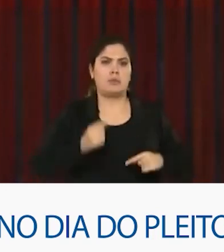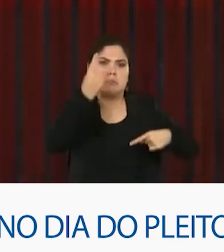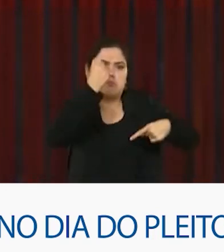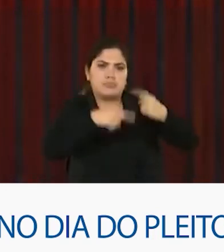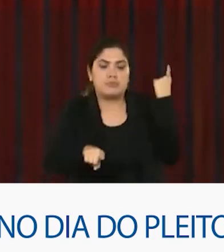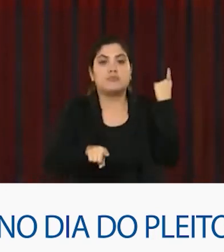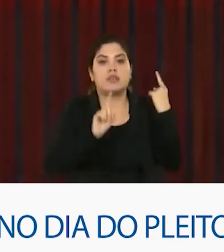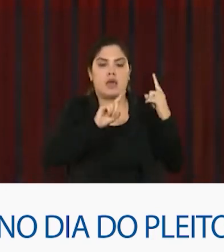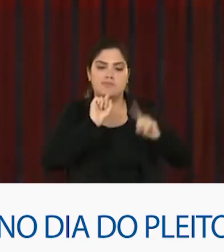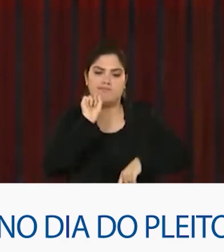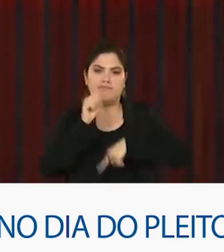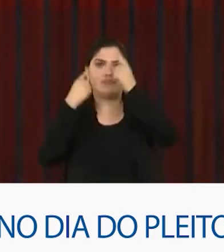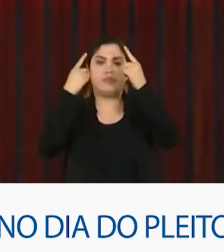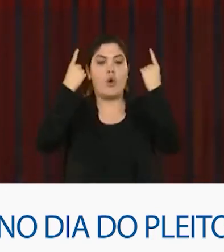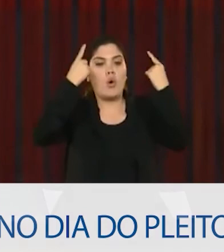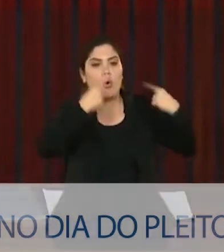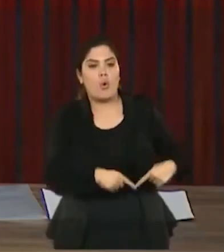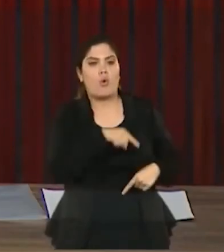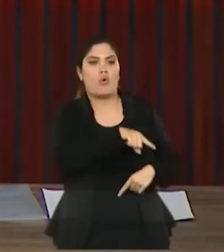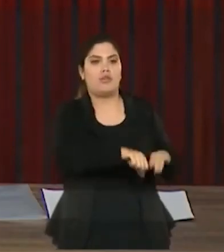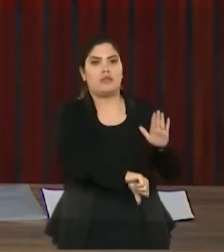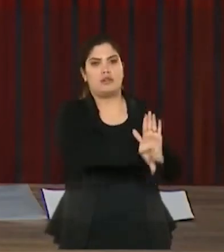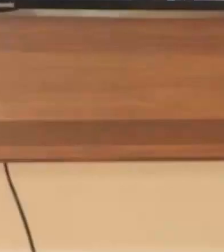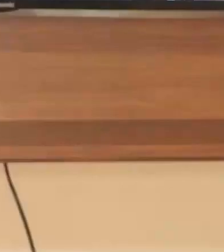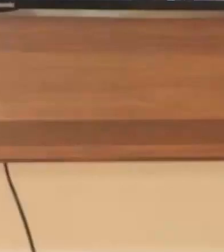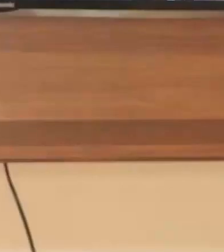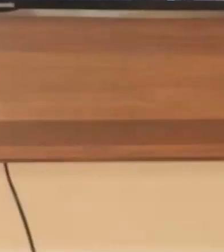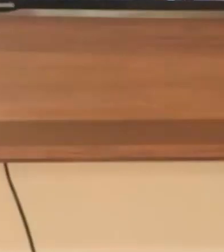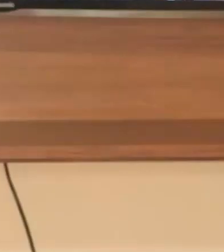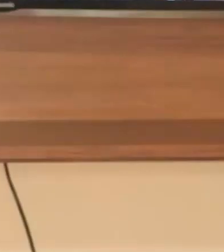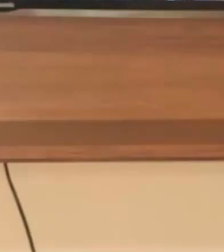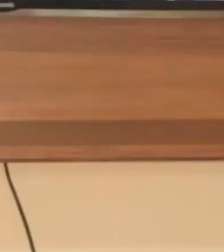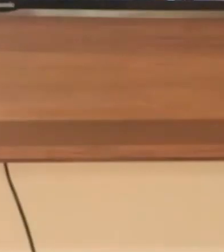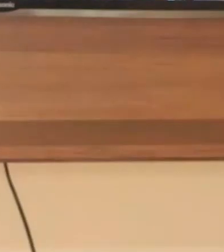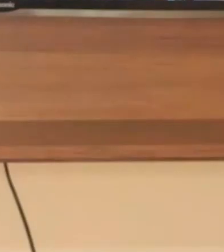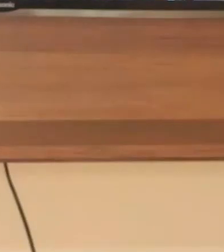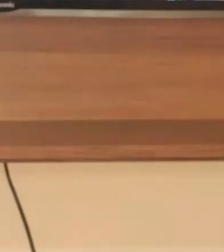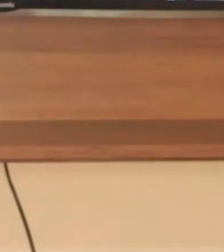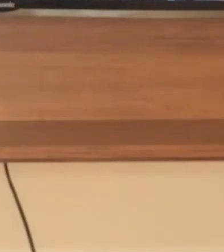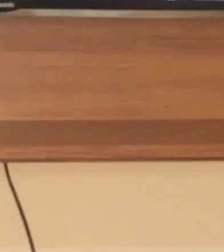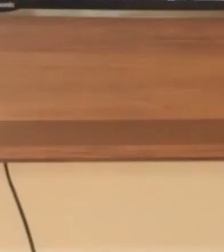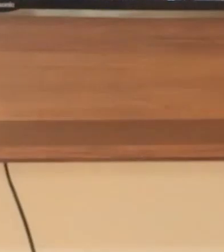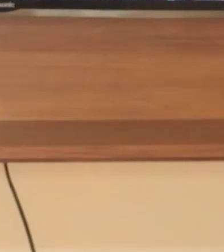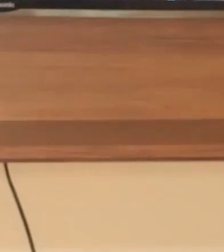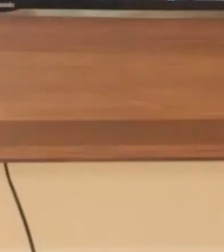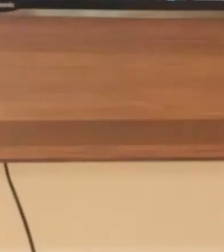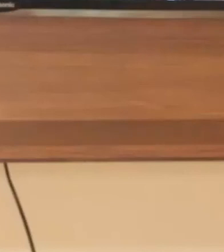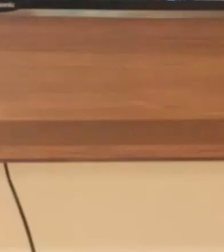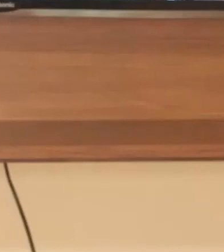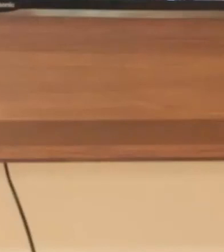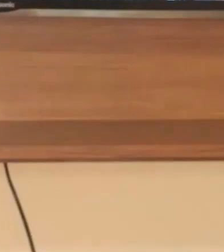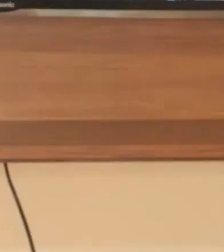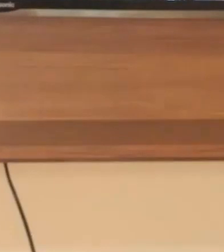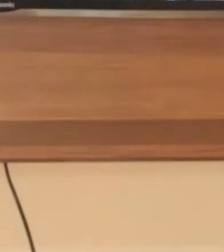que é um avanço importante no enfrentamento desse tipo de criminalidade. E assim vamos encerrando a edição desta terça-feira. Para